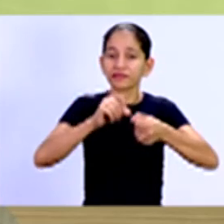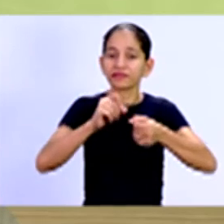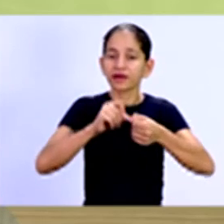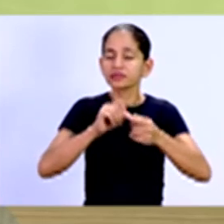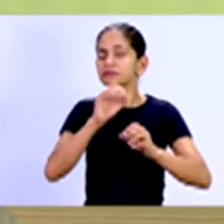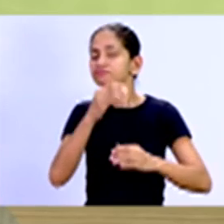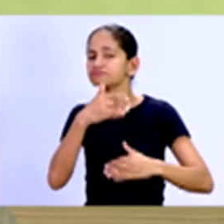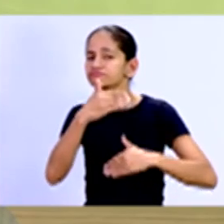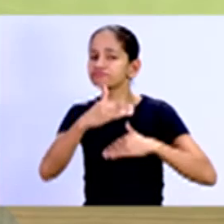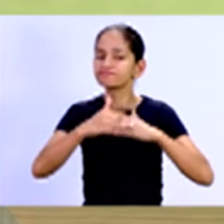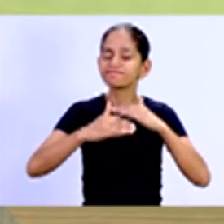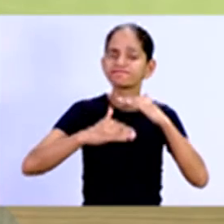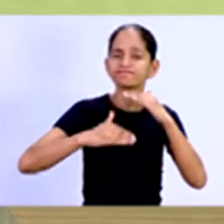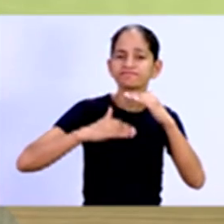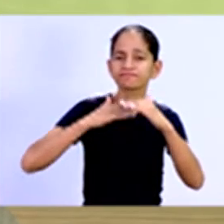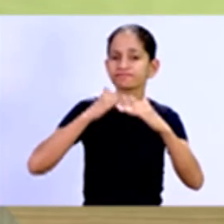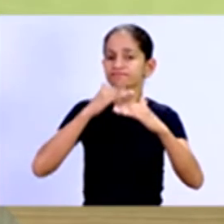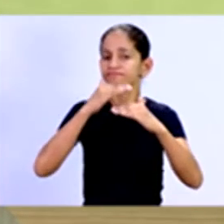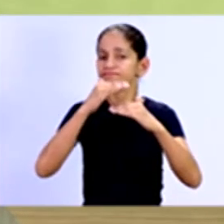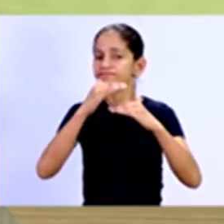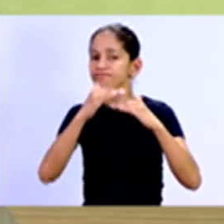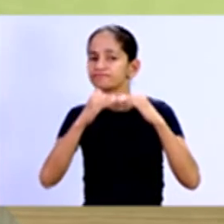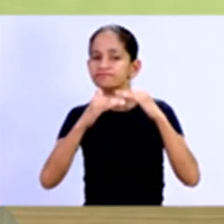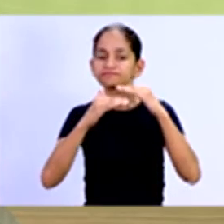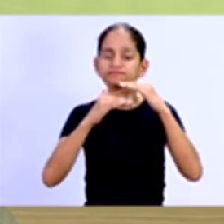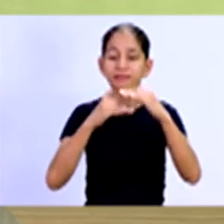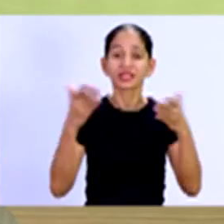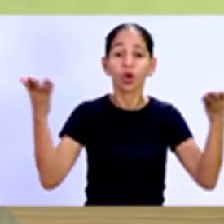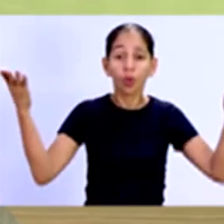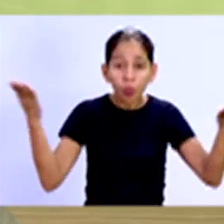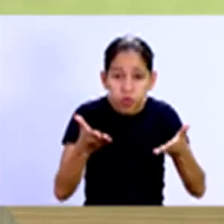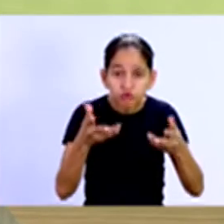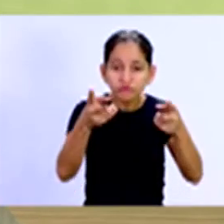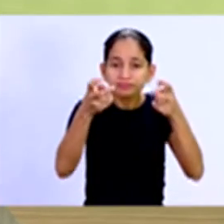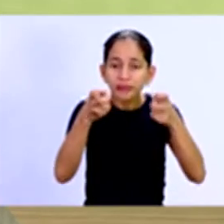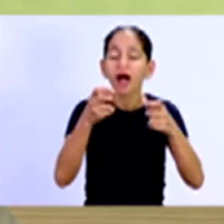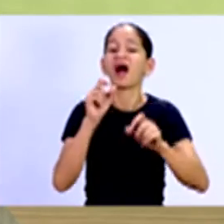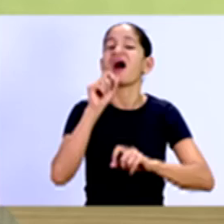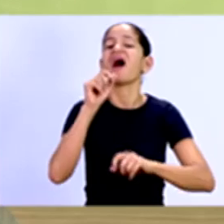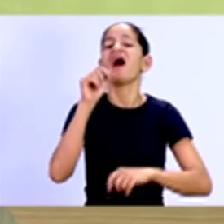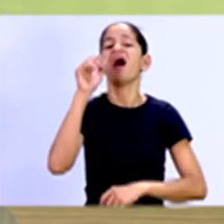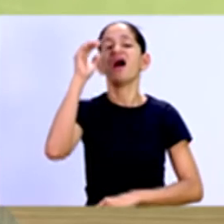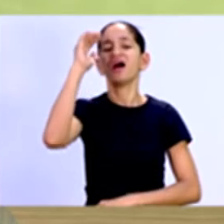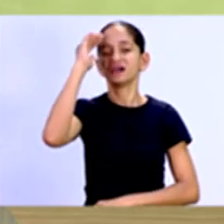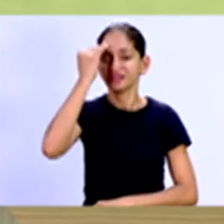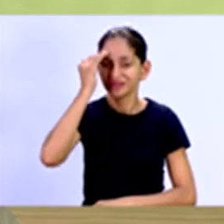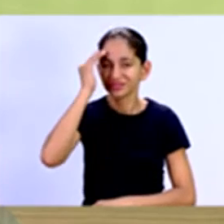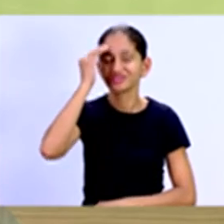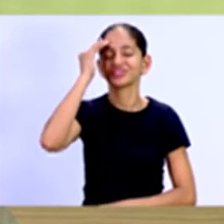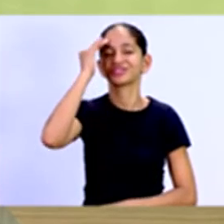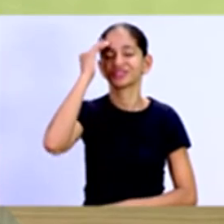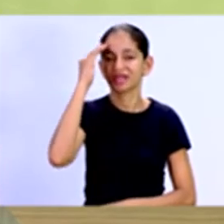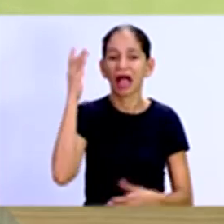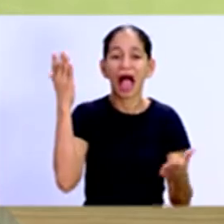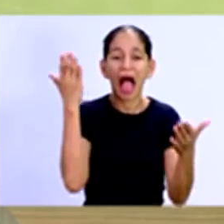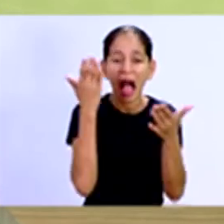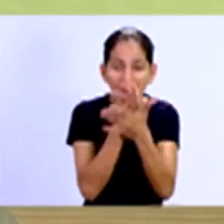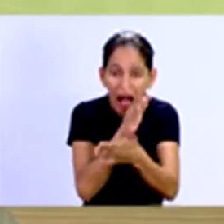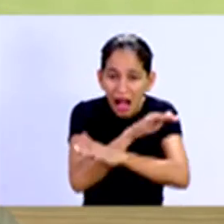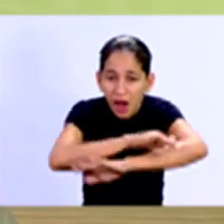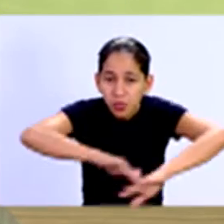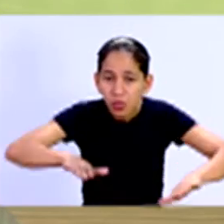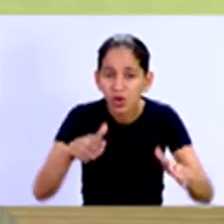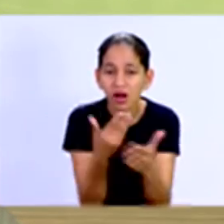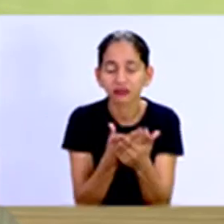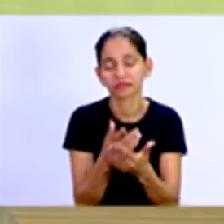tenhamos uma situação reflexiva diante de tudo aquilo que nós vimos hoje, né? Acho que a disciplina não acaba por aqui, essa aula não acaba